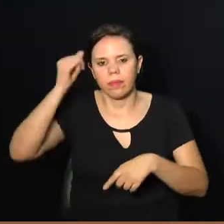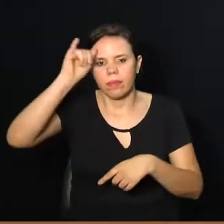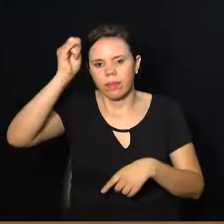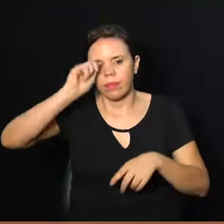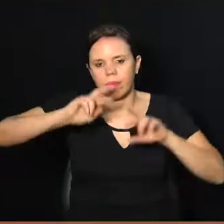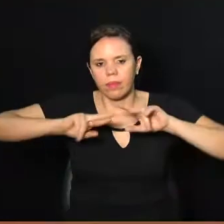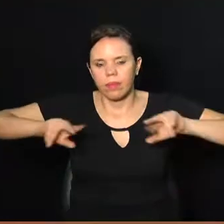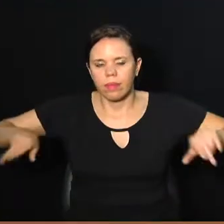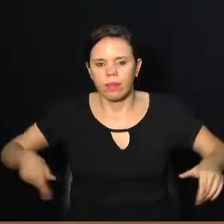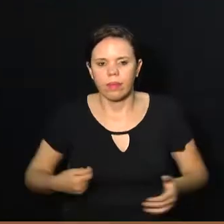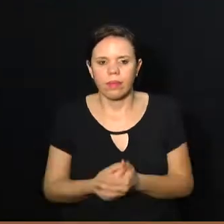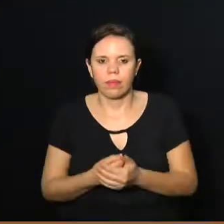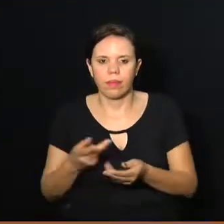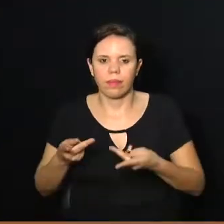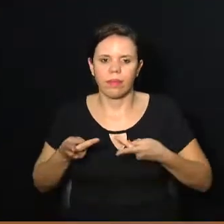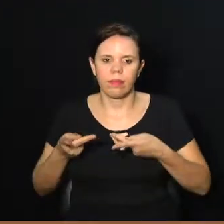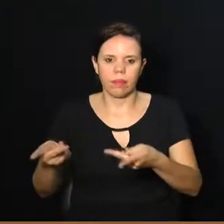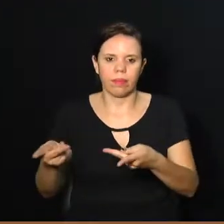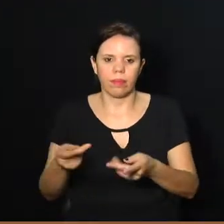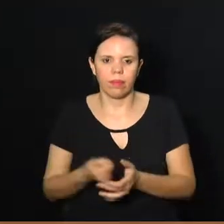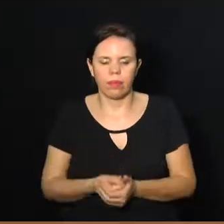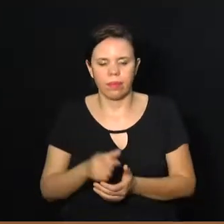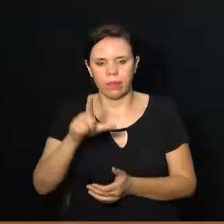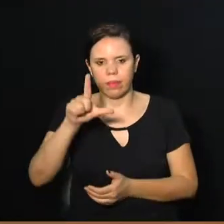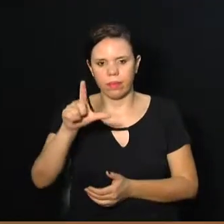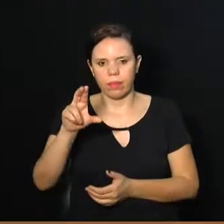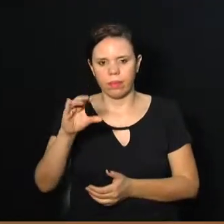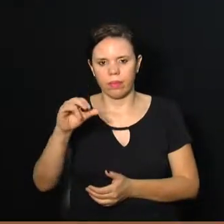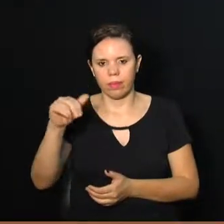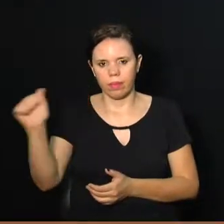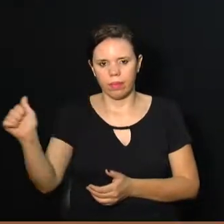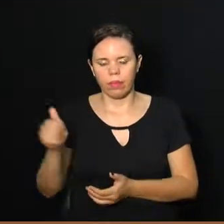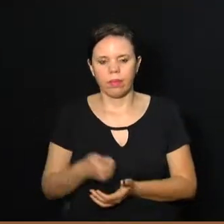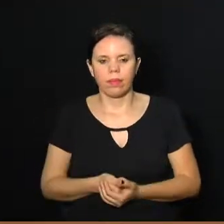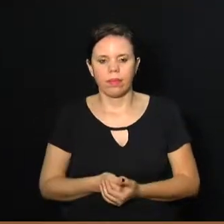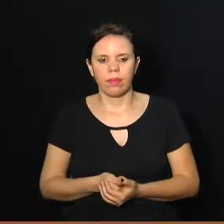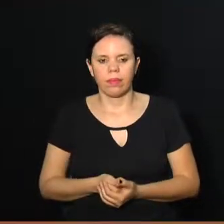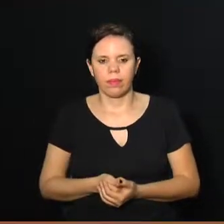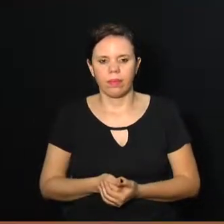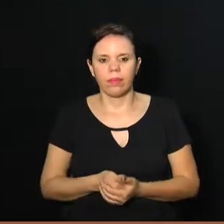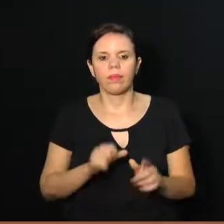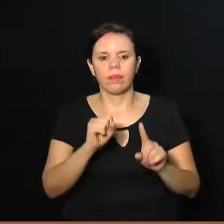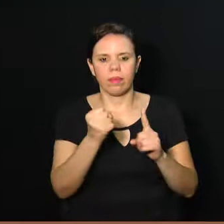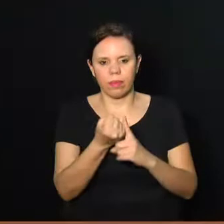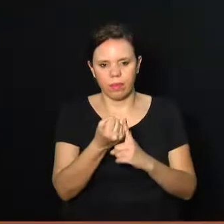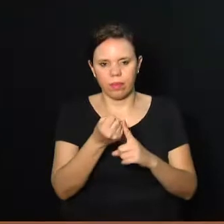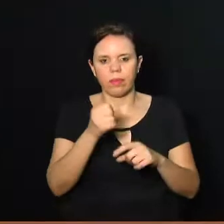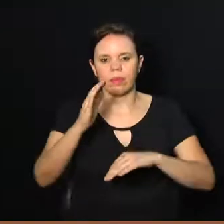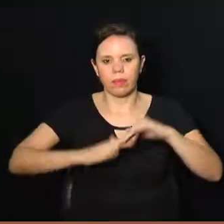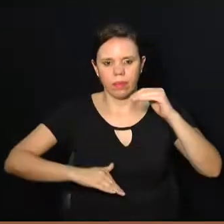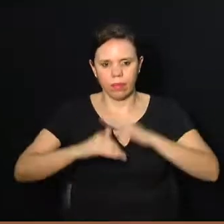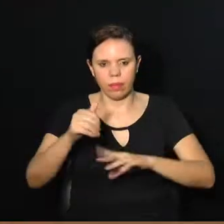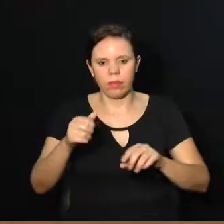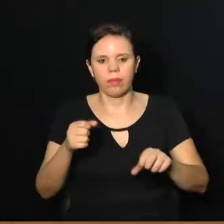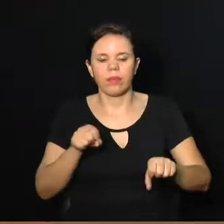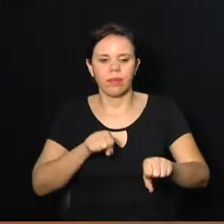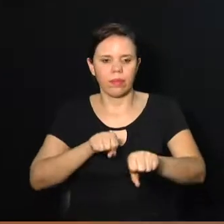Drogas. Por isso, convidamos a Luciana Regina Moraes, que é assistente social, formada pela PUC